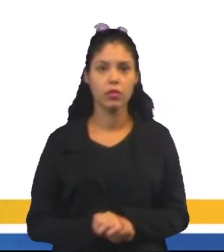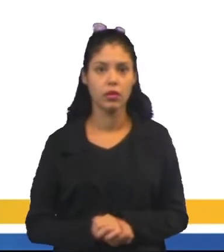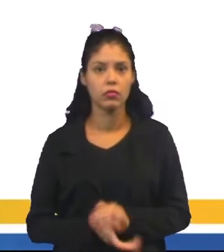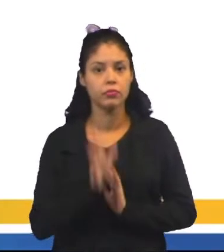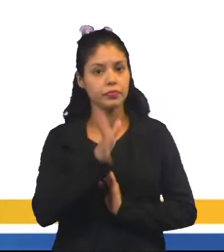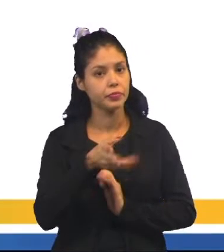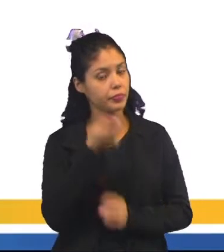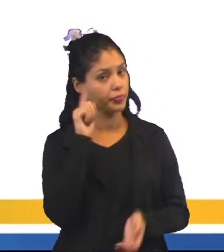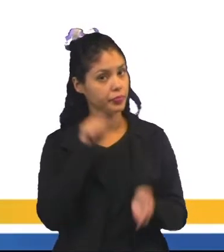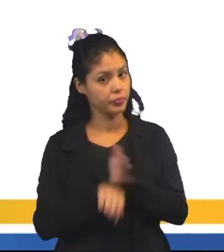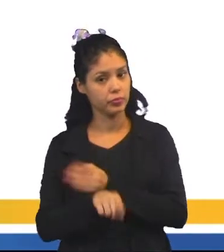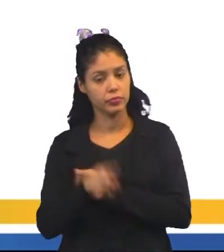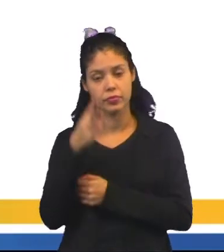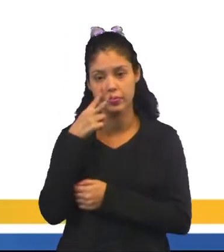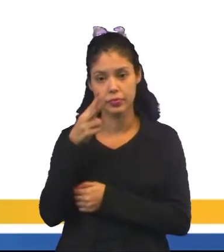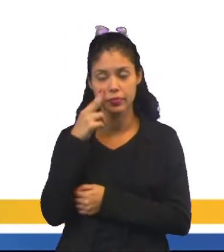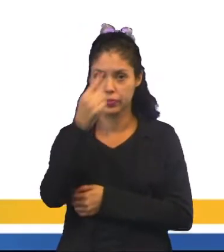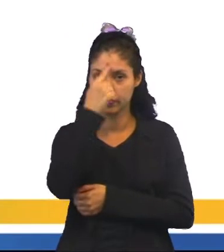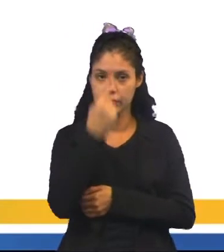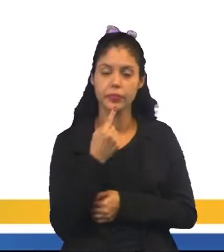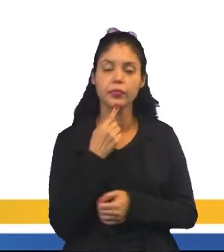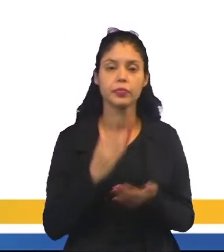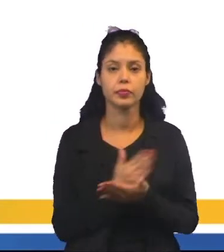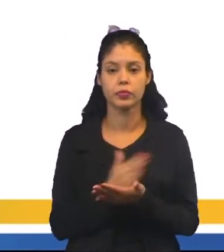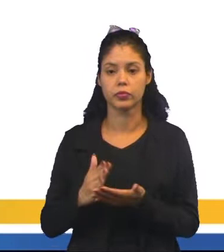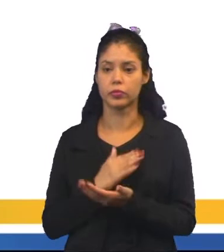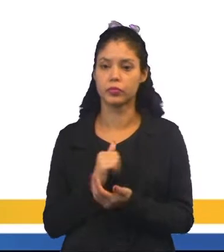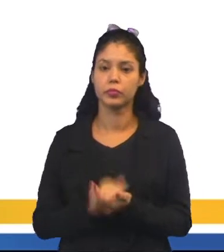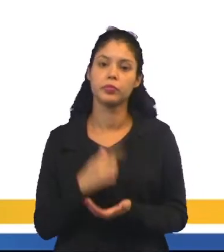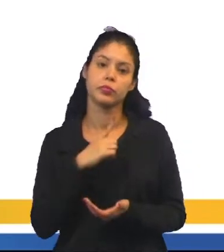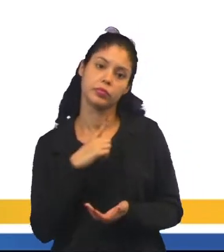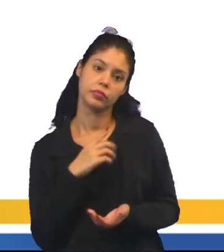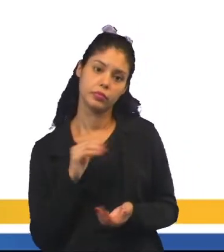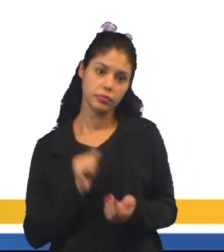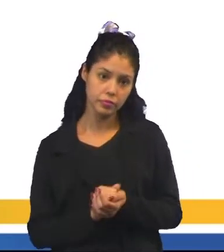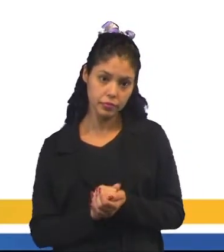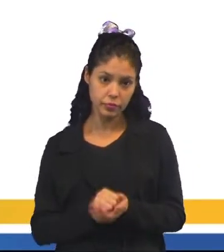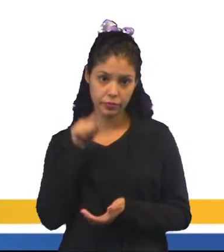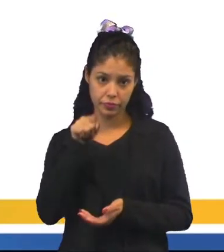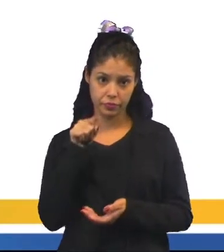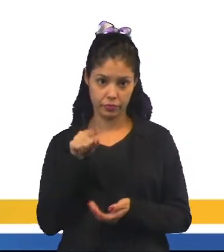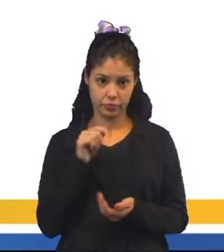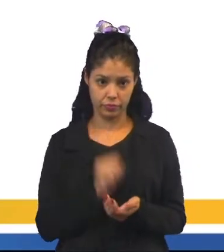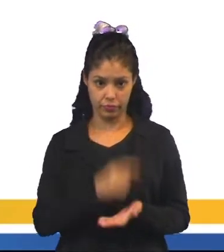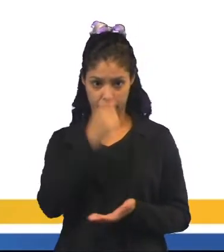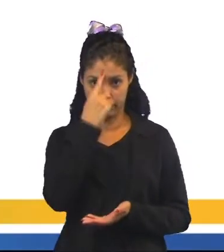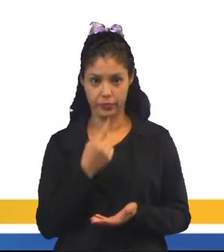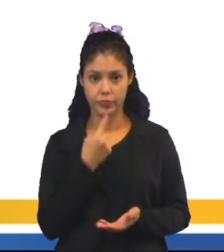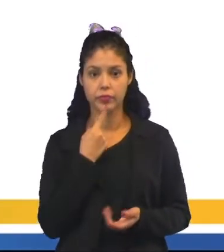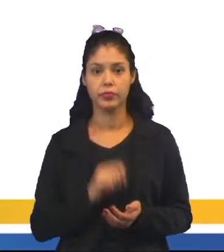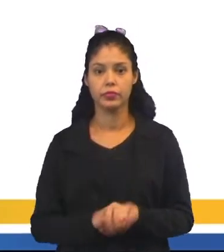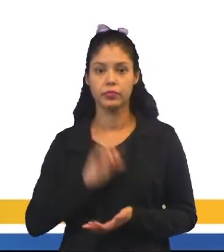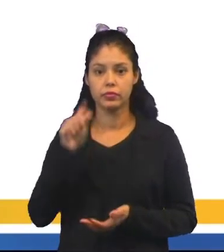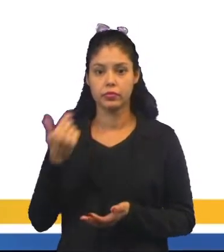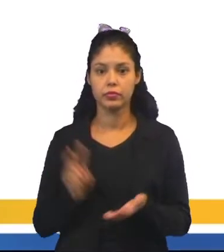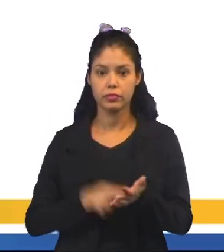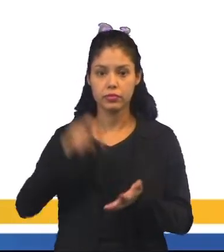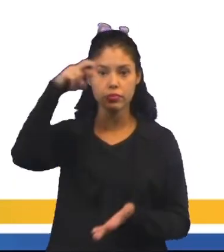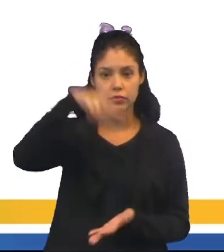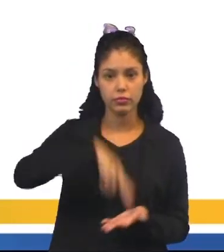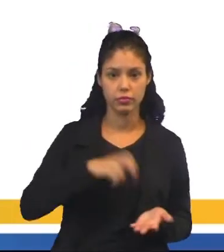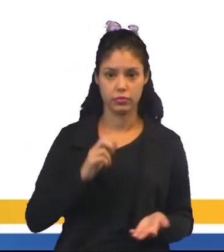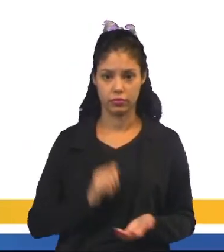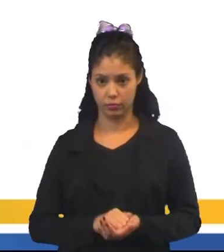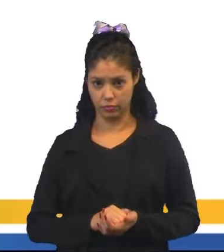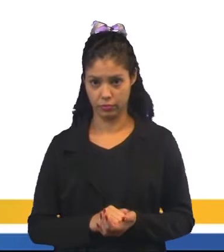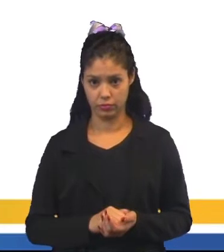vocês já podem até observar algumas imagens. Tem gente destruindo o patrimônio ali, ó, a primeira imagem. Tem outro que está pulando por cima da pedra